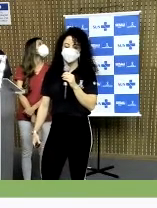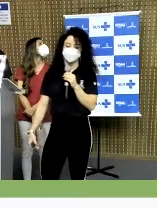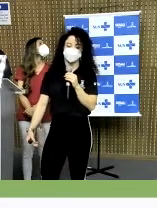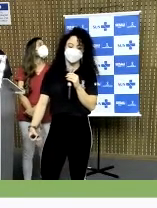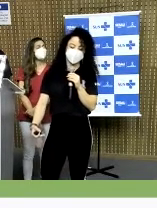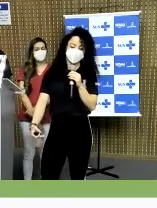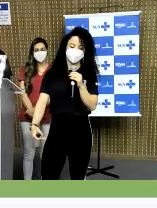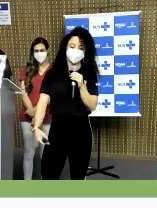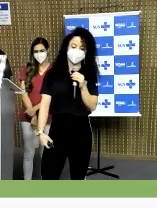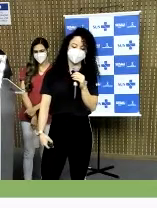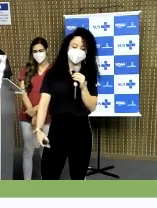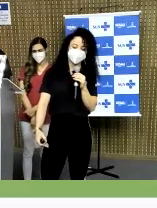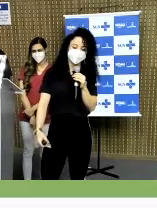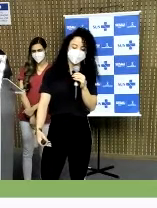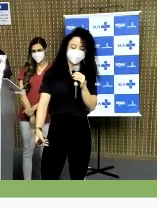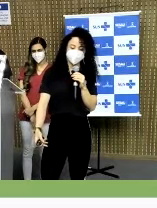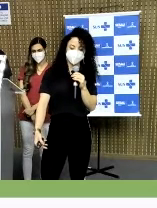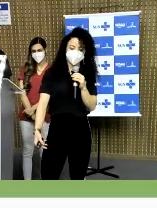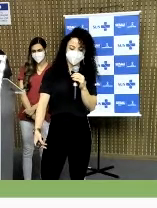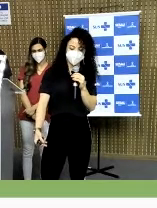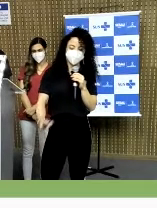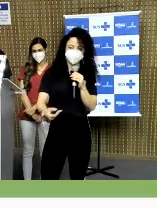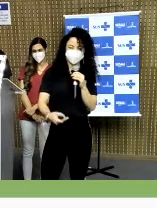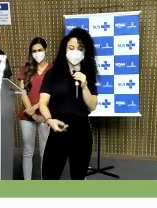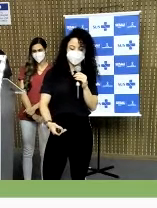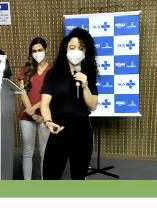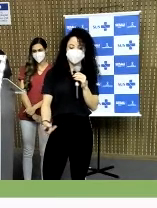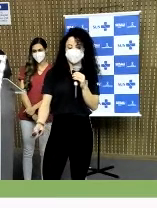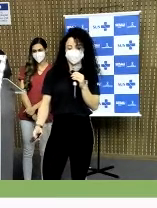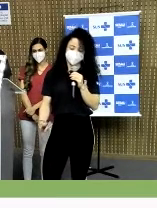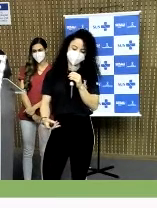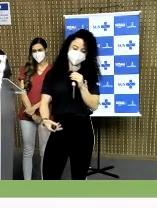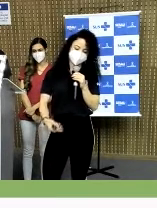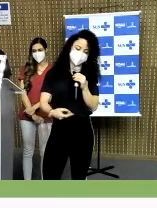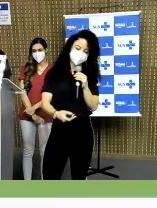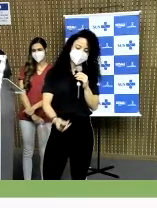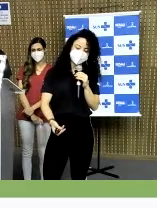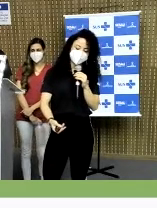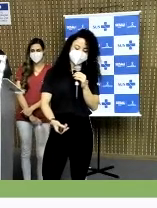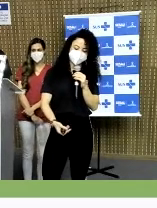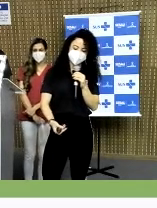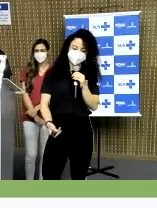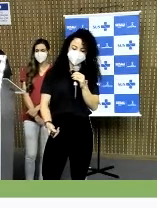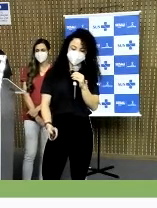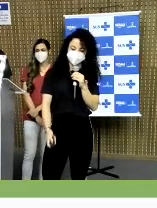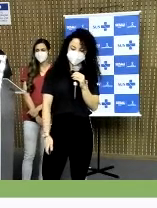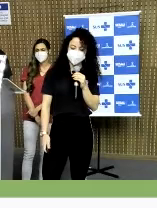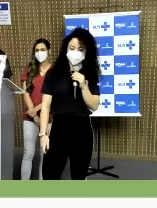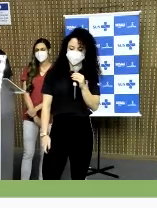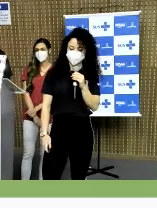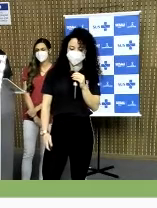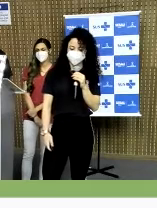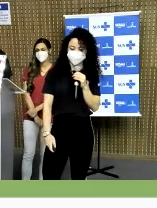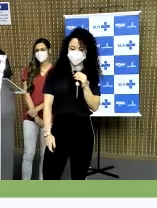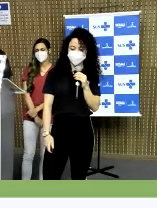alto risco, elas também realizam o acompanhamento hospitalar, né? E ambulatorial, e também na nossa